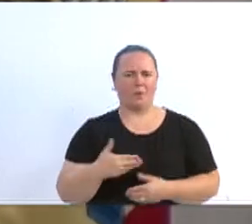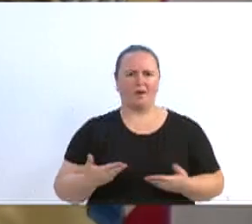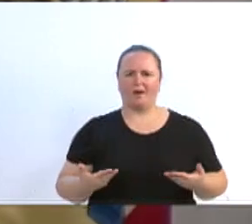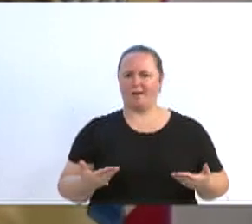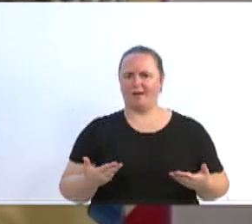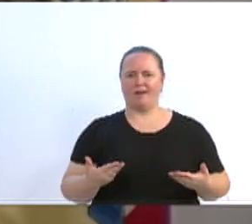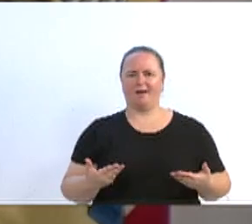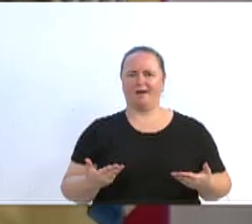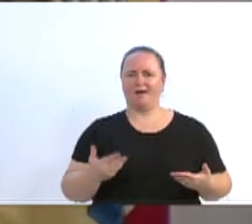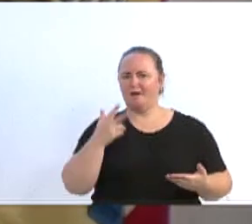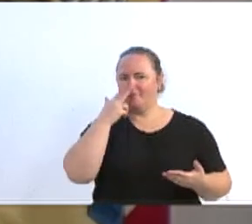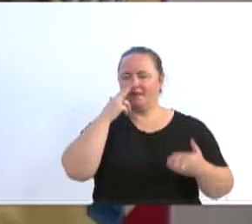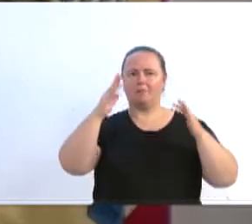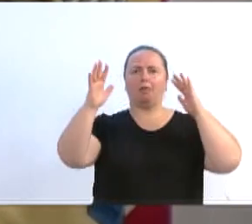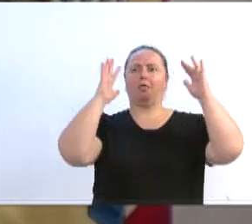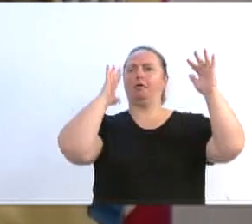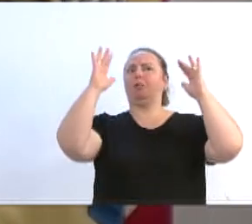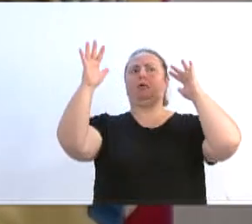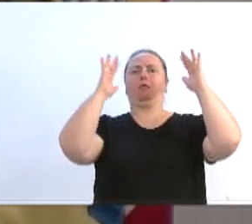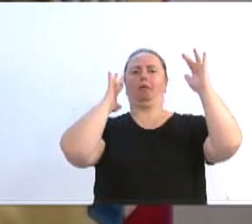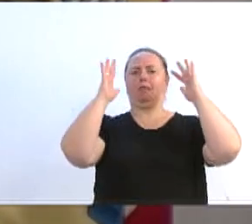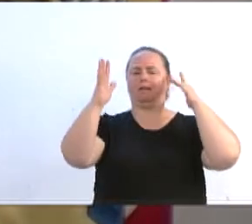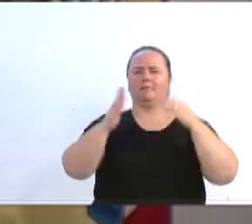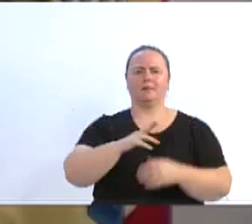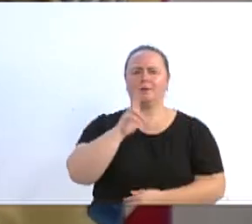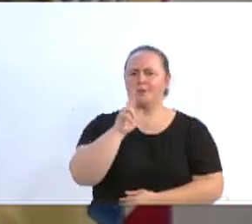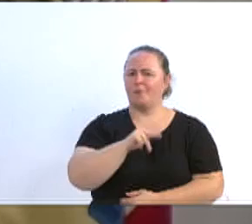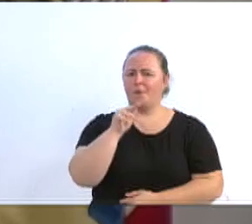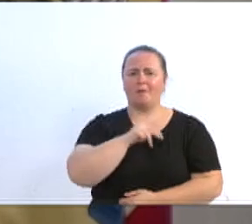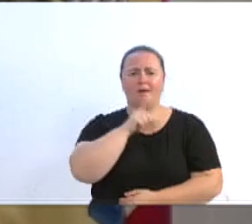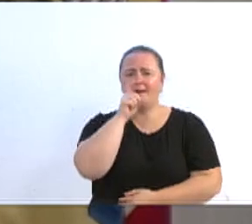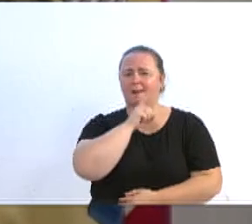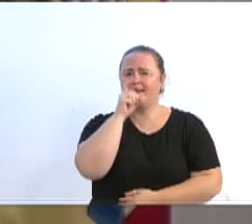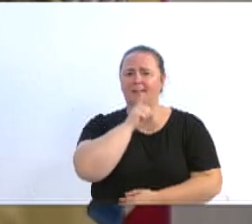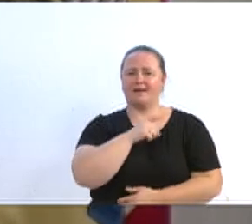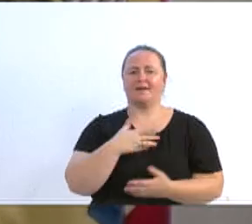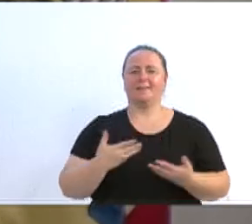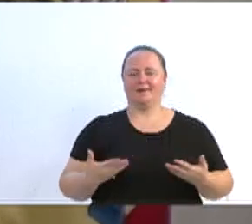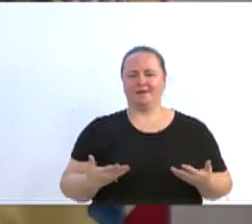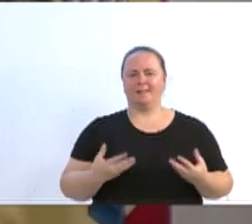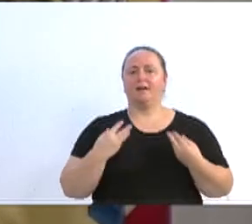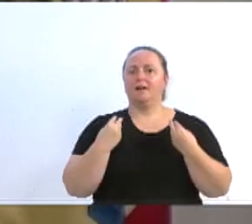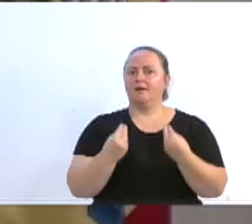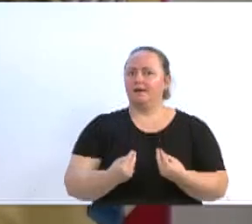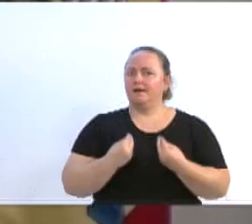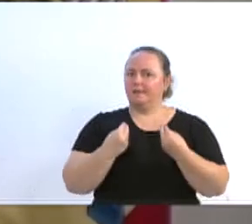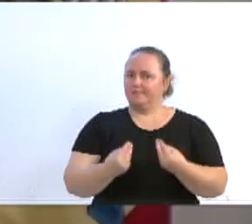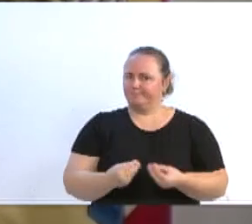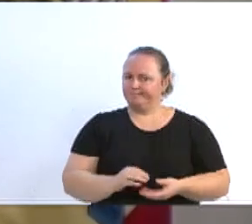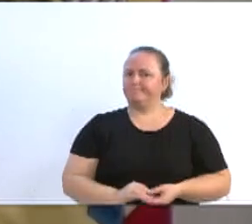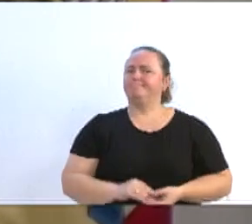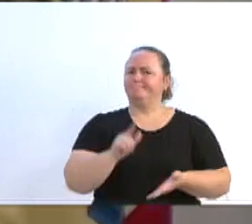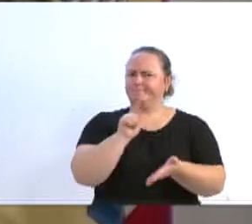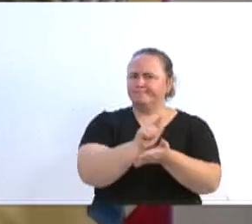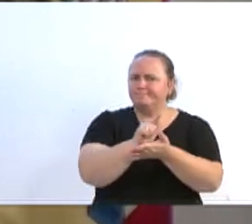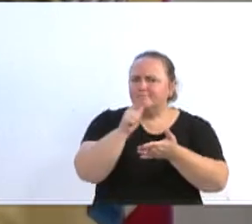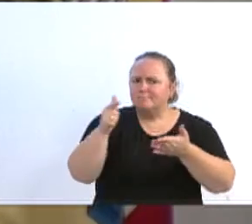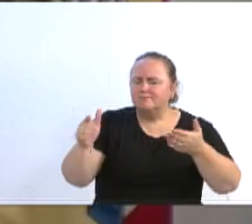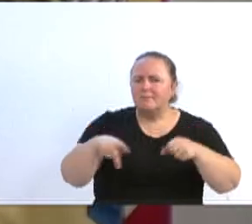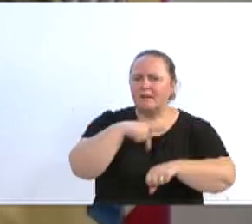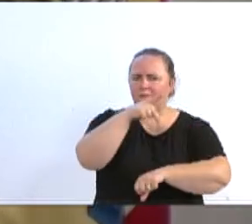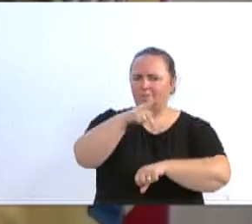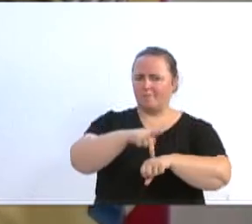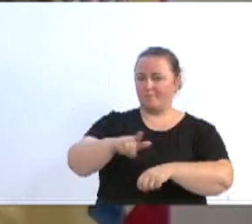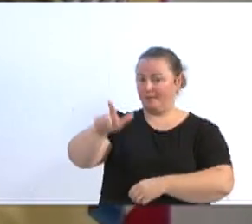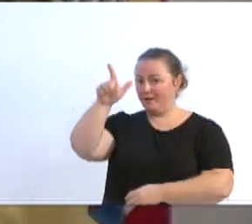Isso é uma fantasia! Isso é uma mentira! Como é que um jornal internacional de grande